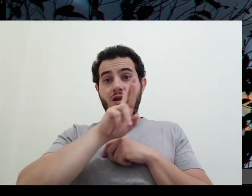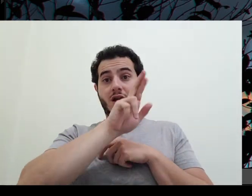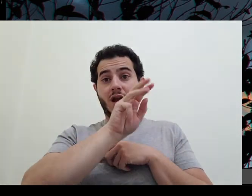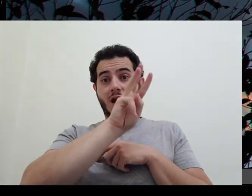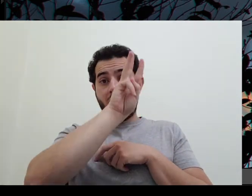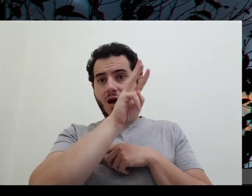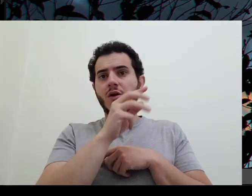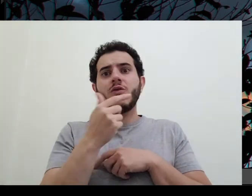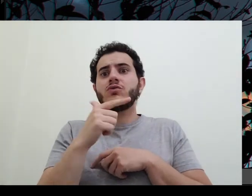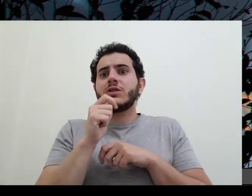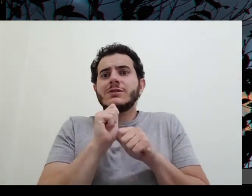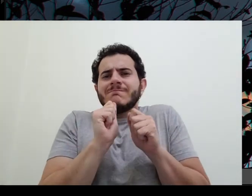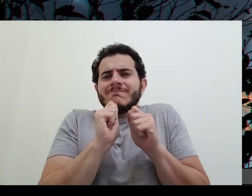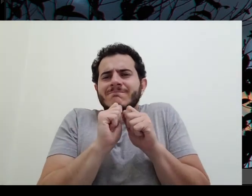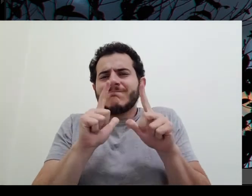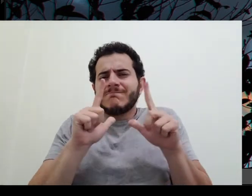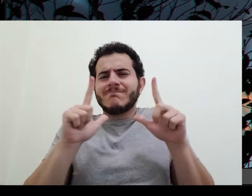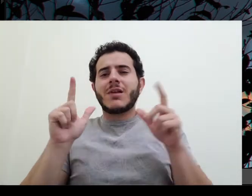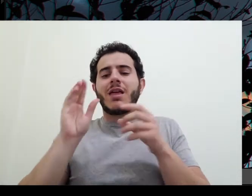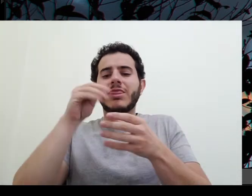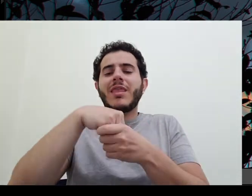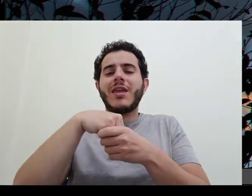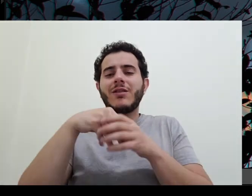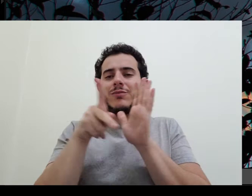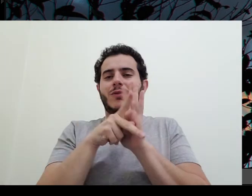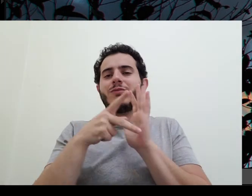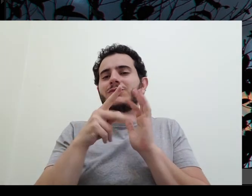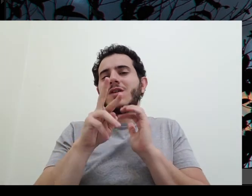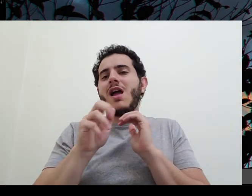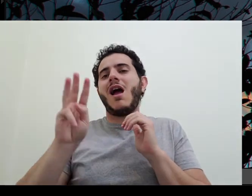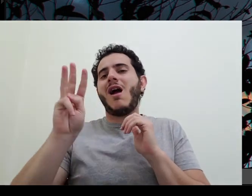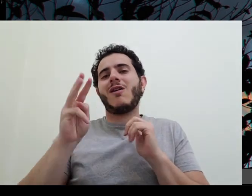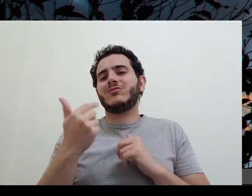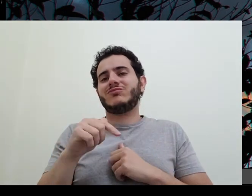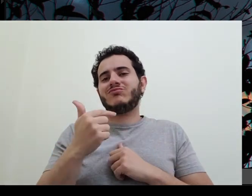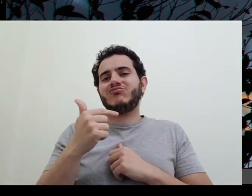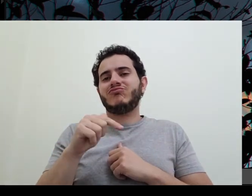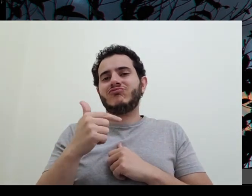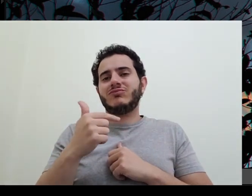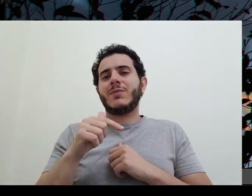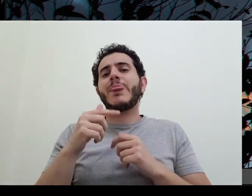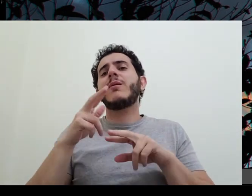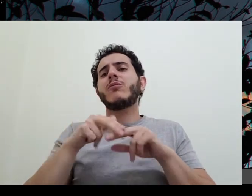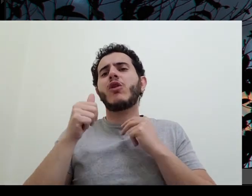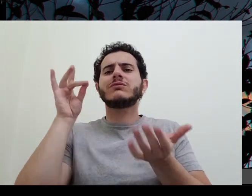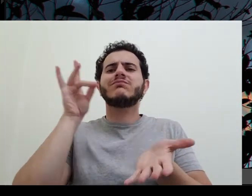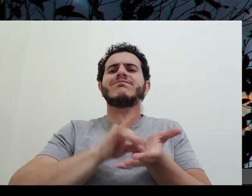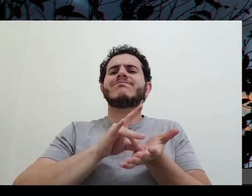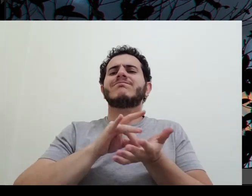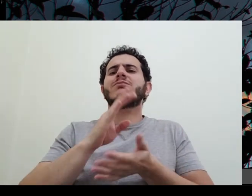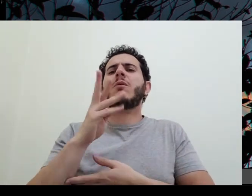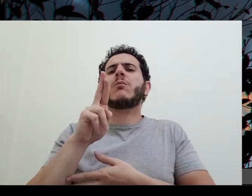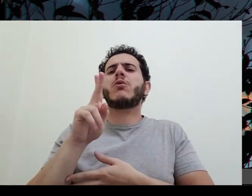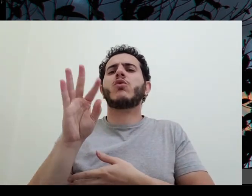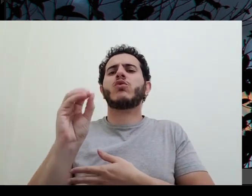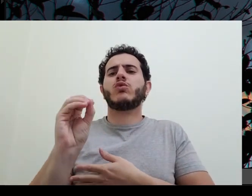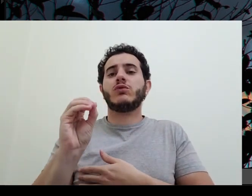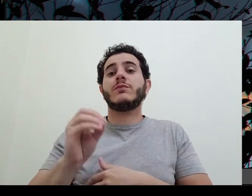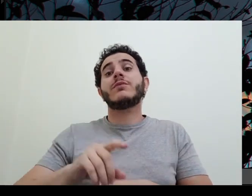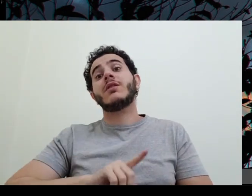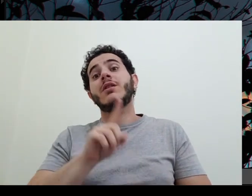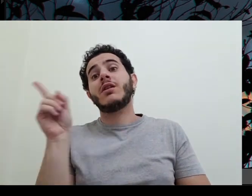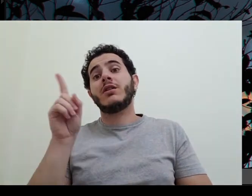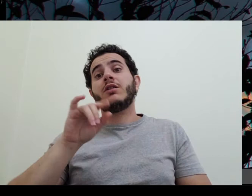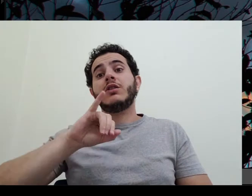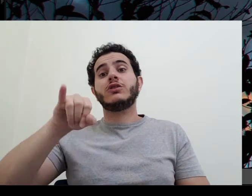vem com zero de nitidez. A câmera não aplica nitidez no arquivo RAW. O arquivo RAW é o arquivo bruto. Já o JPEG a câmera aplica,